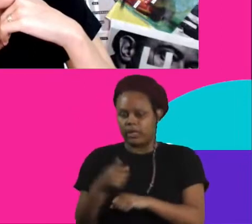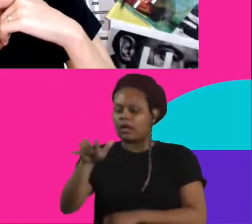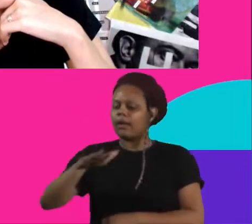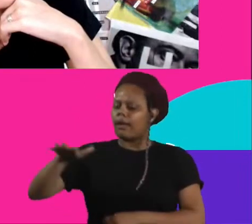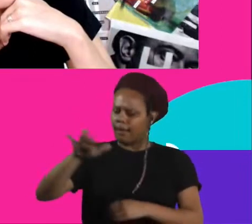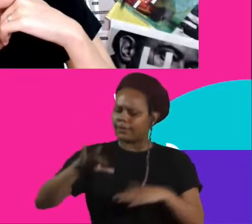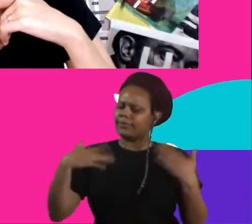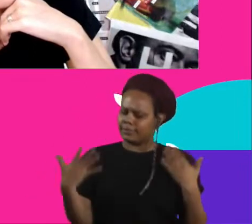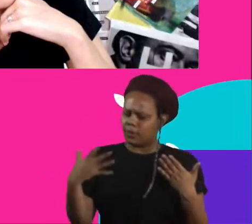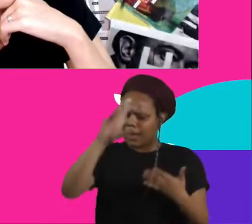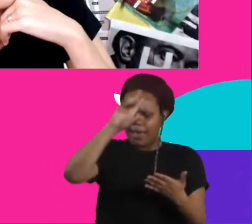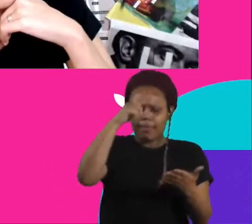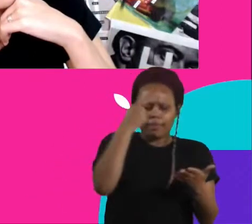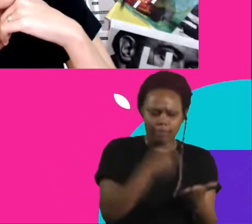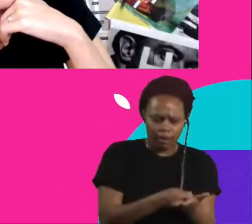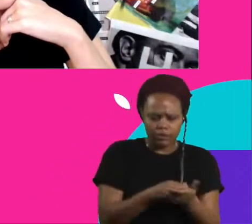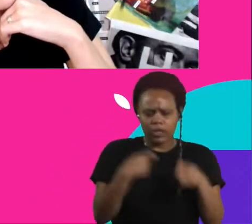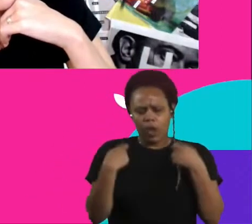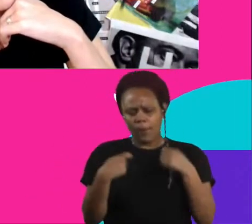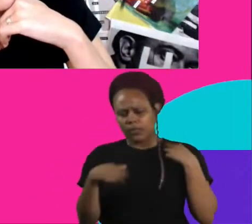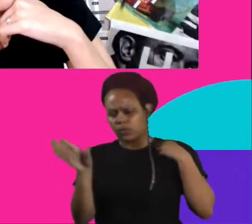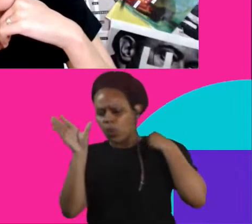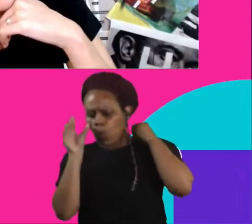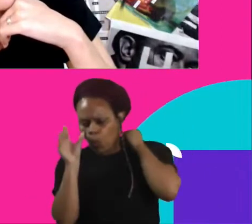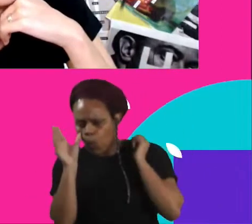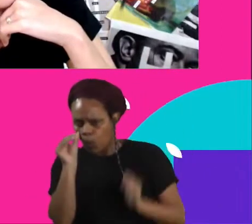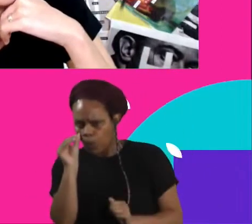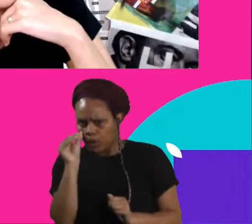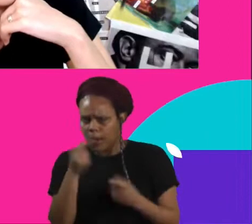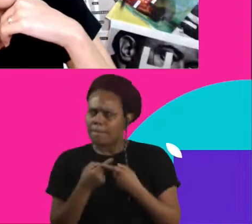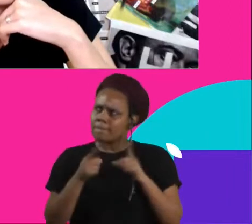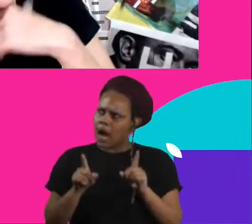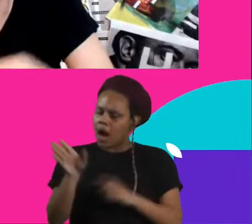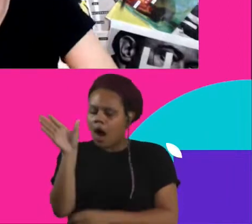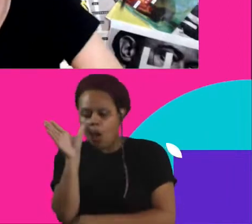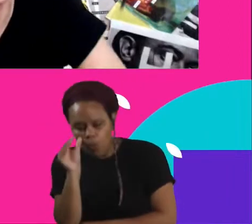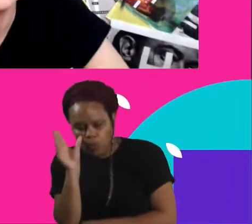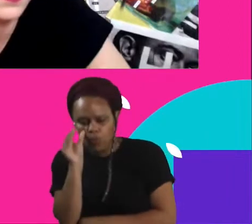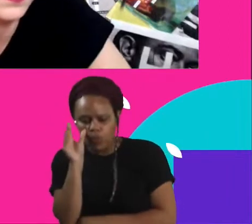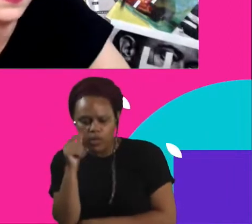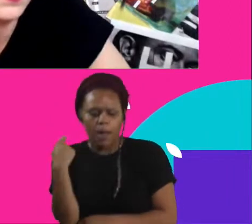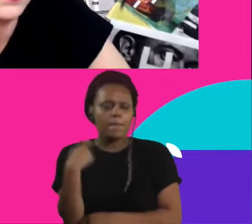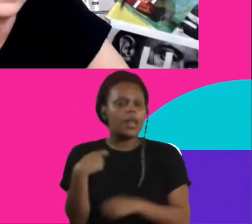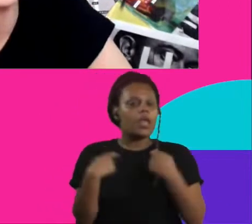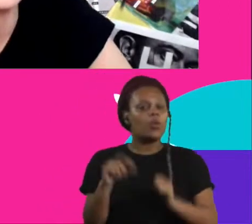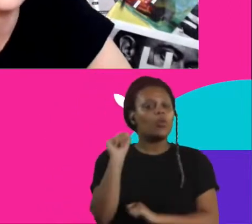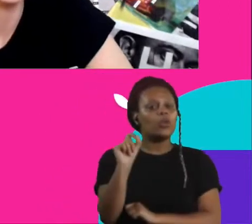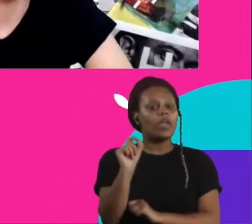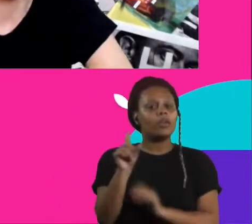tomar decisão, eu preciso ser uma pessoa mais curiosa. Em sendo mais curiosa, eu vou